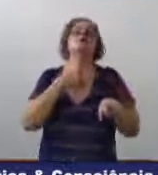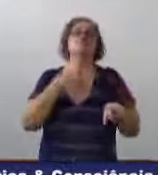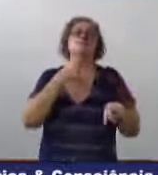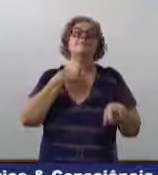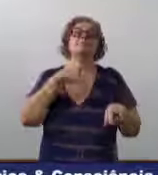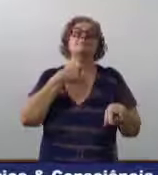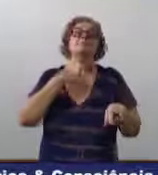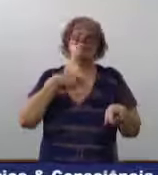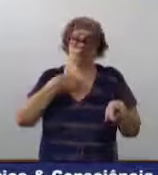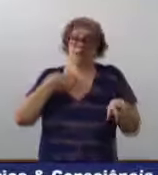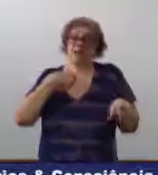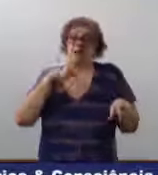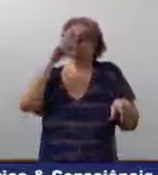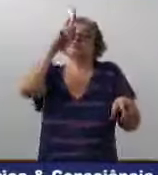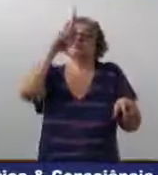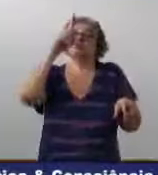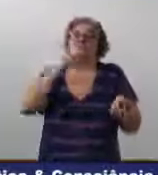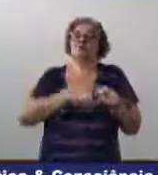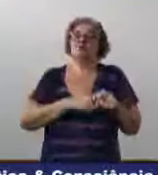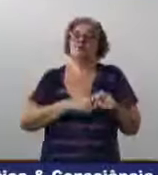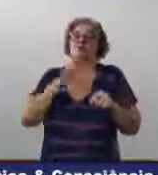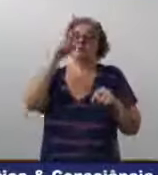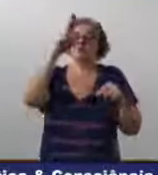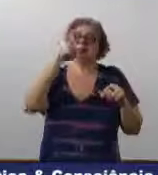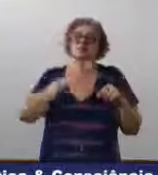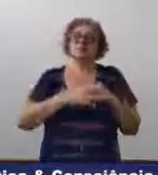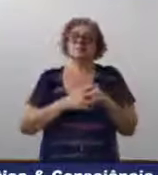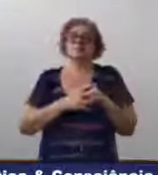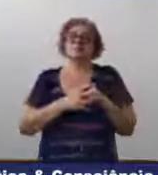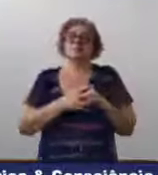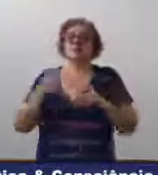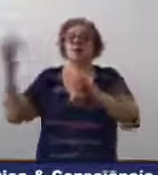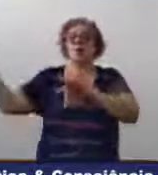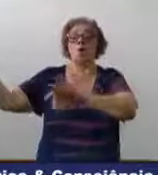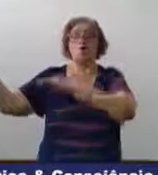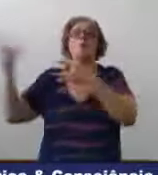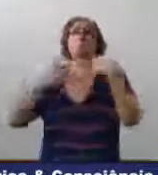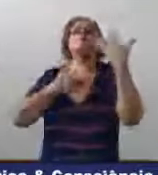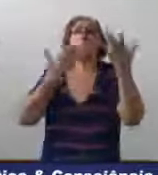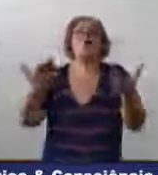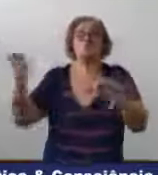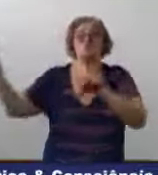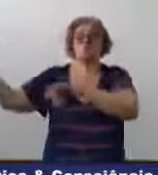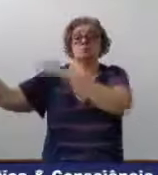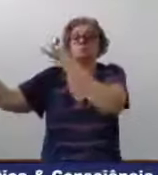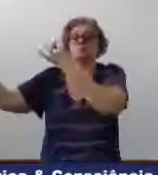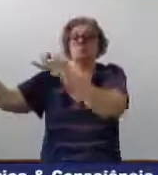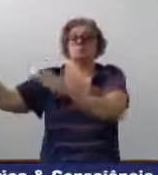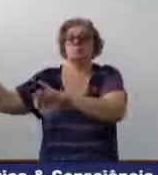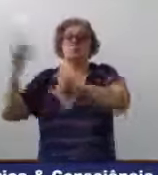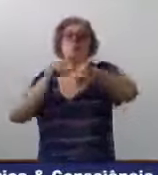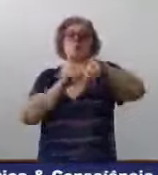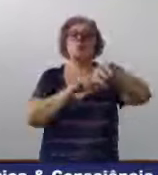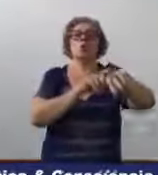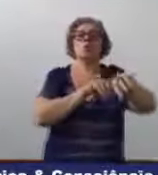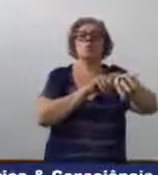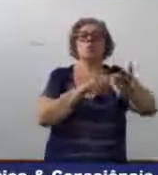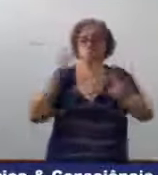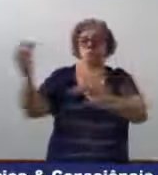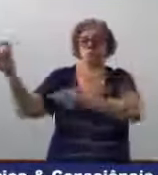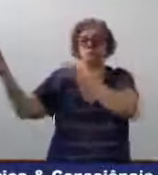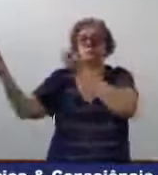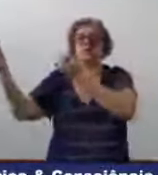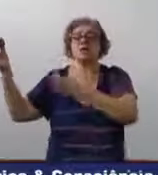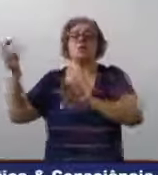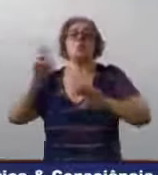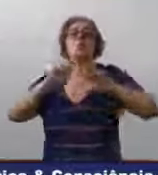O domínio do processo. Saber que cordas eu devo pressionar em cada momento, sobre quais eu devo passar